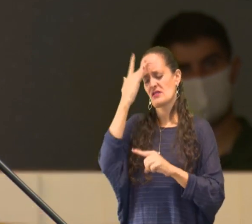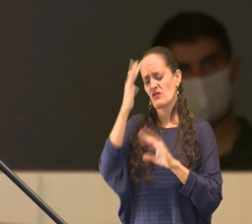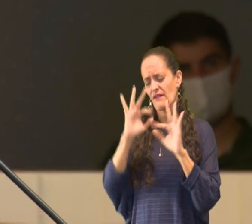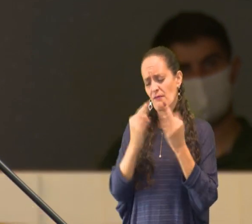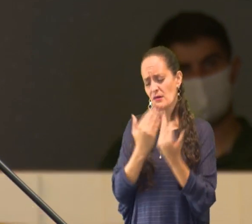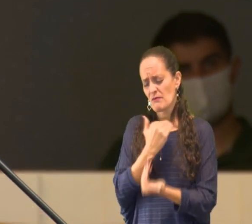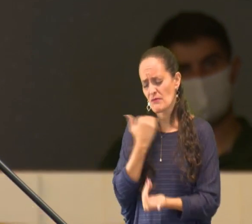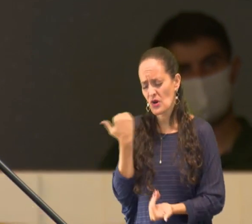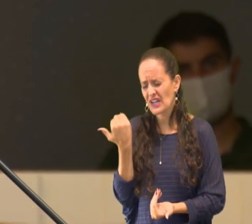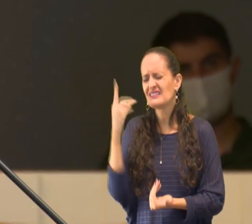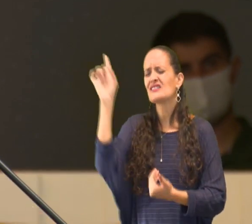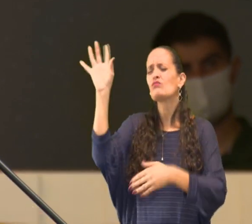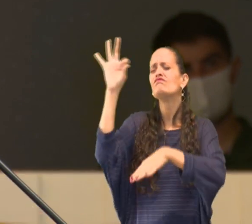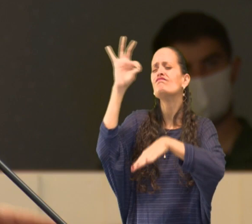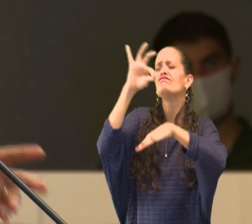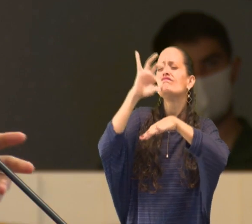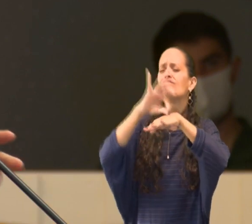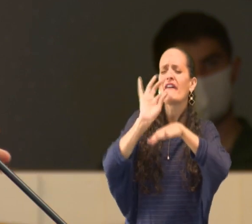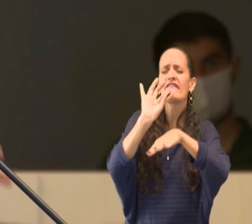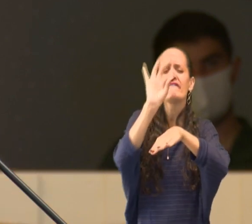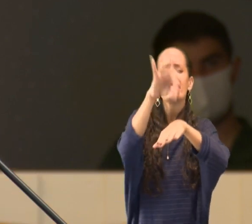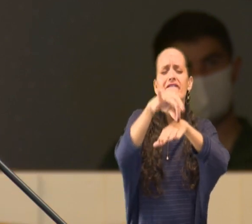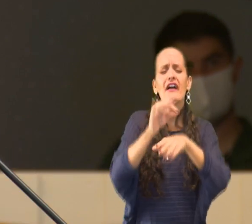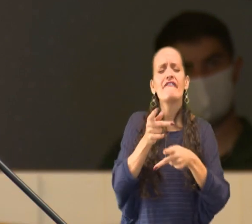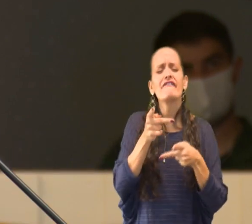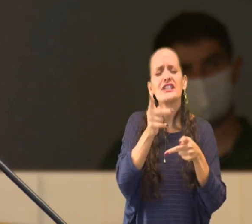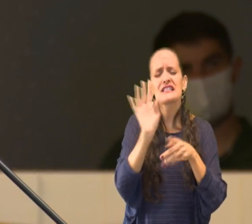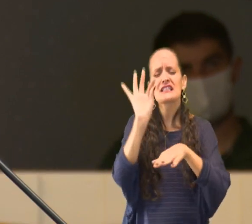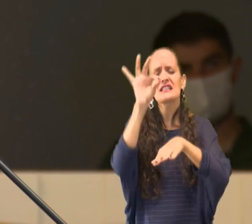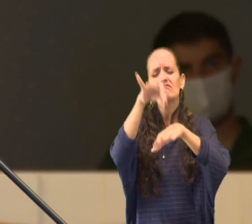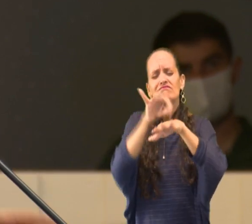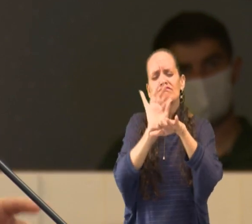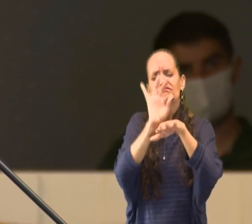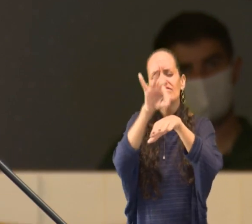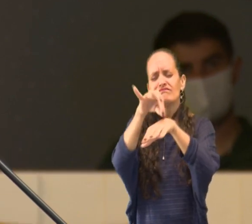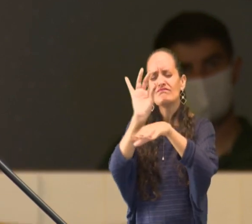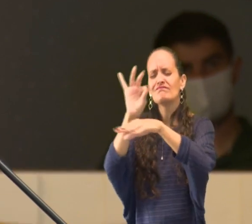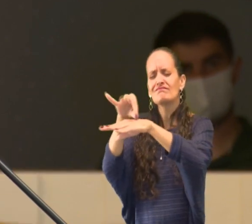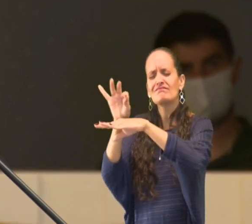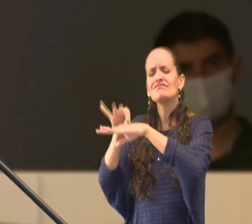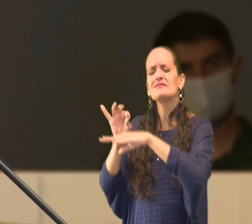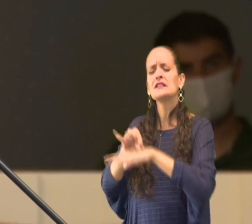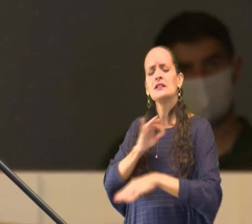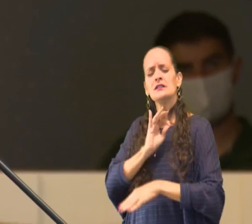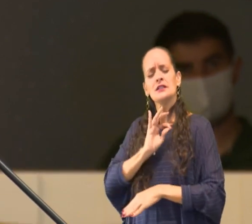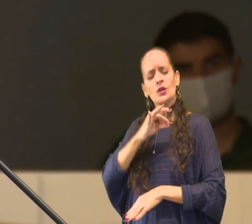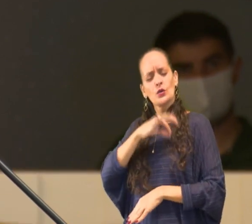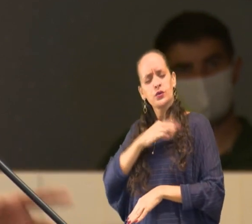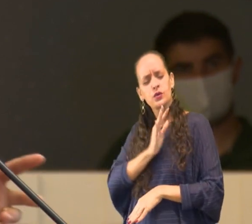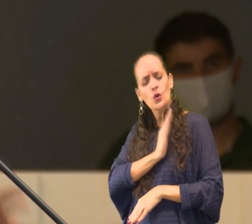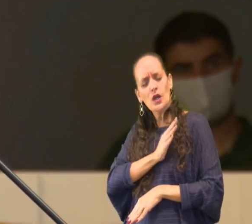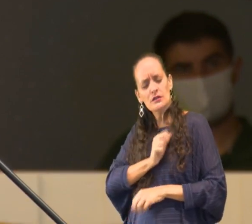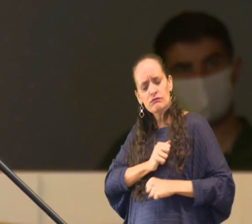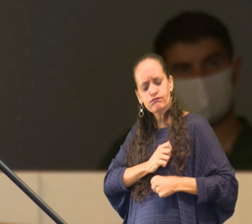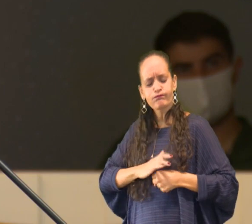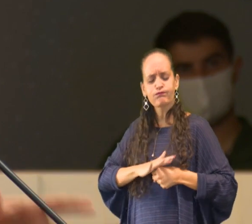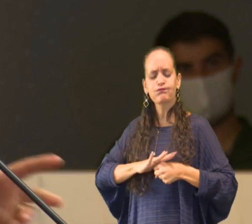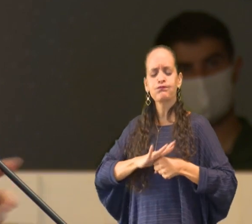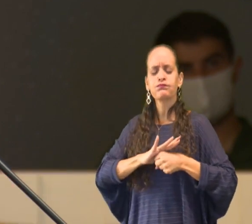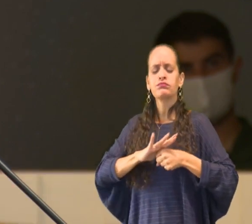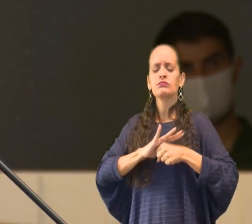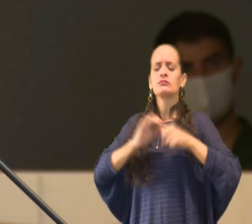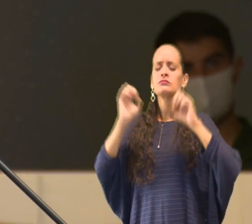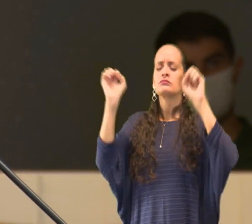neste momento, Senhor. Vá com teu Espírito Santo, ó Deus, inundando os corações, trazendo a paz